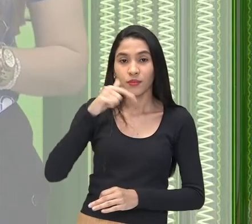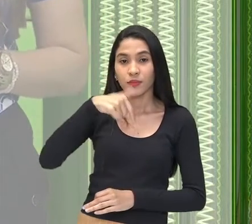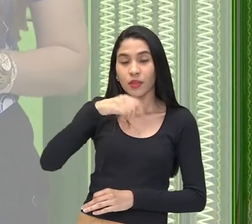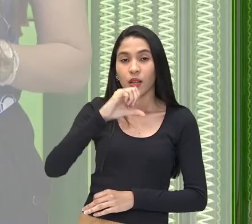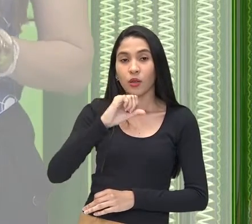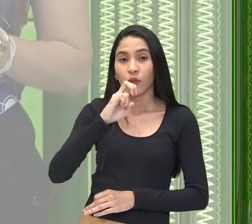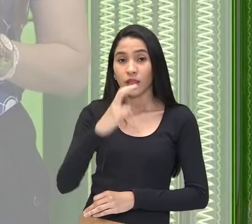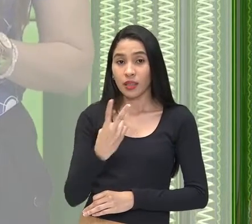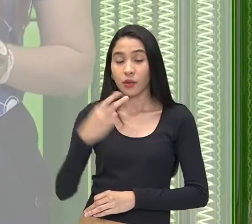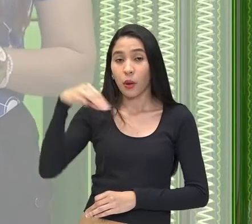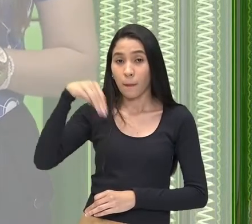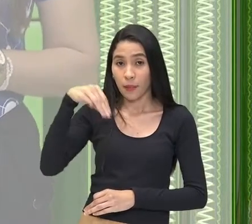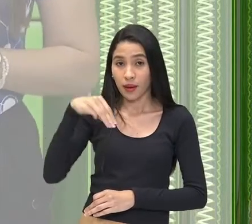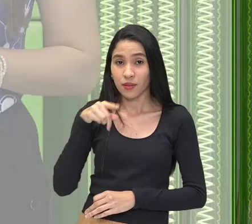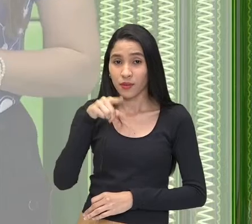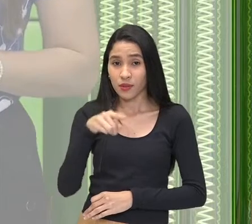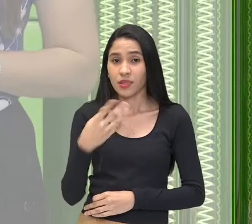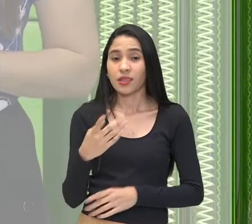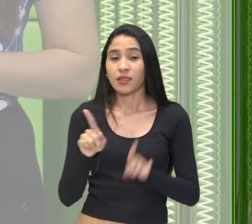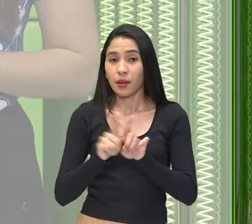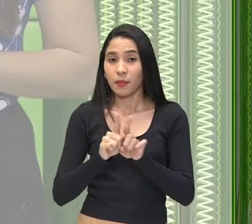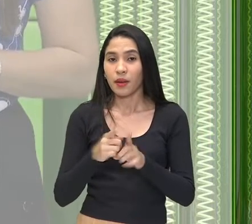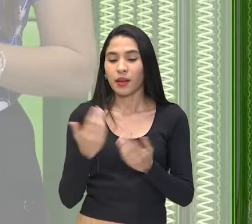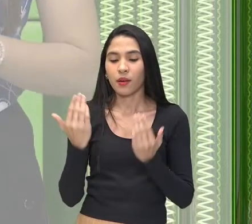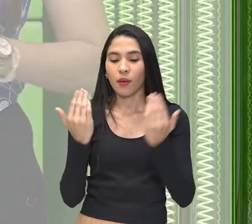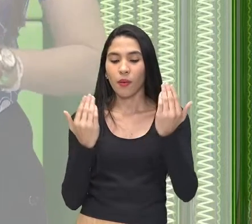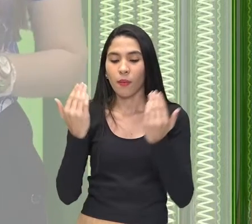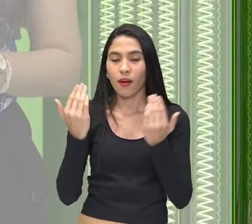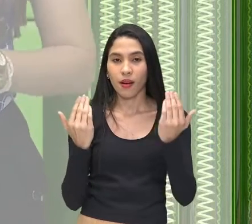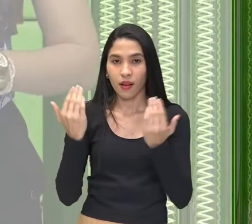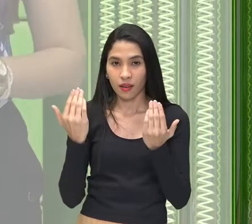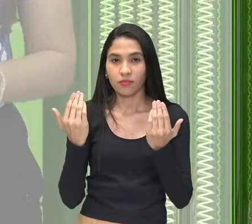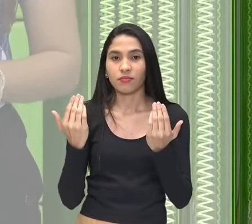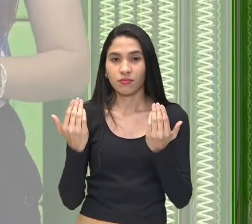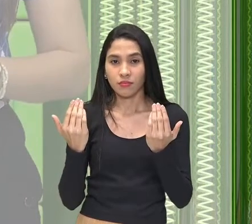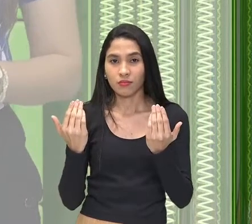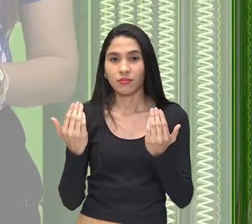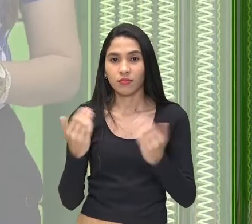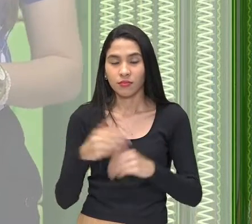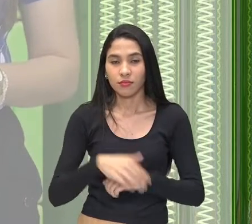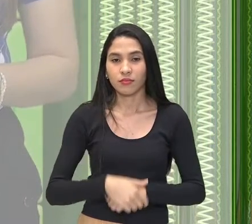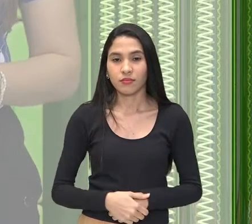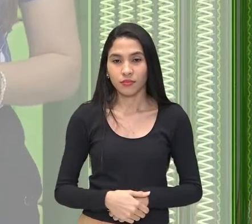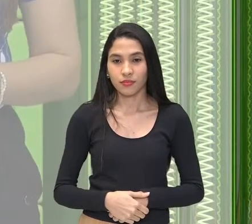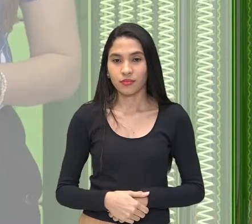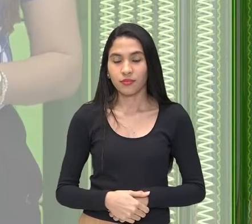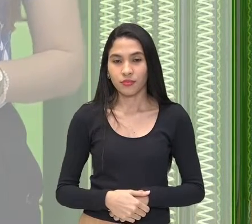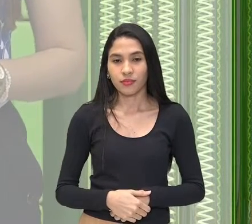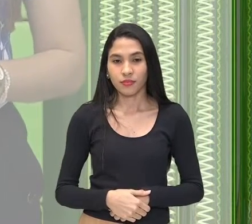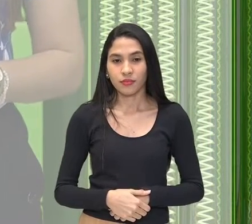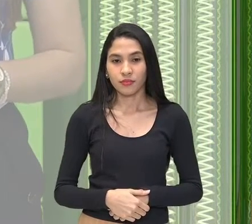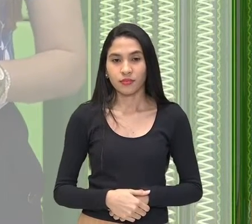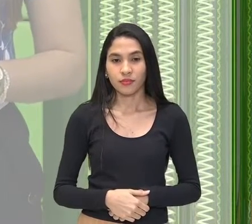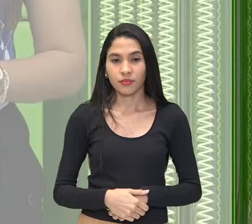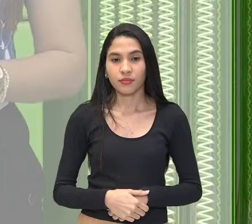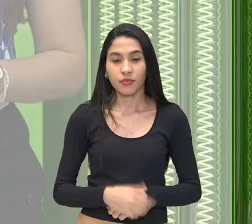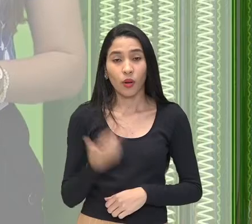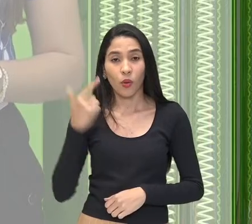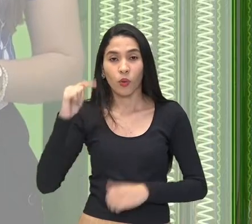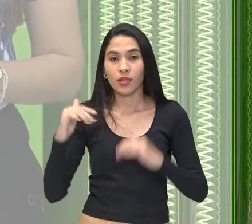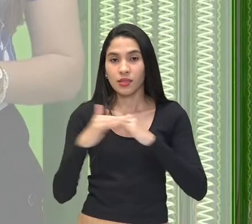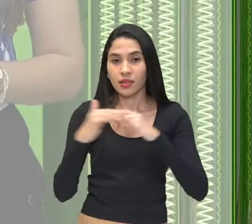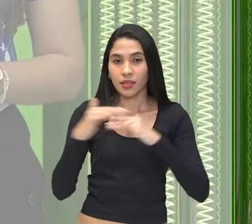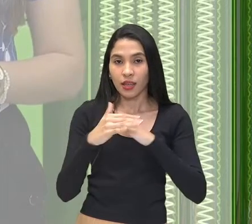92 metros. Só para vocês compararem aí um pouquinho com essas outras cidades da